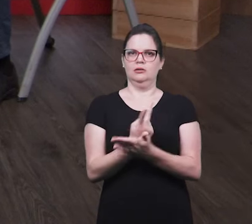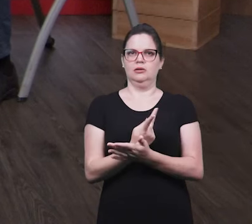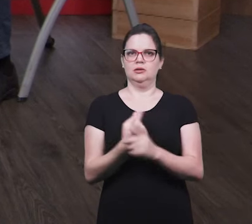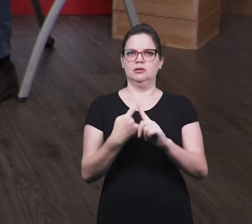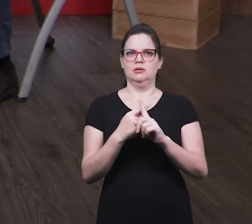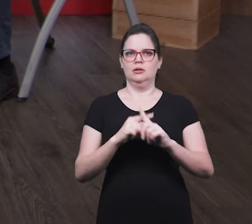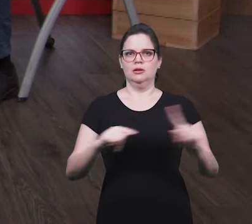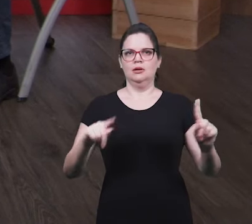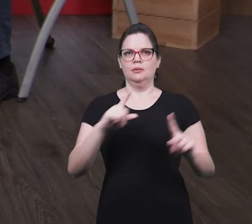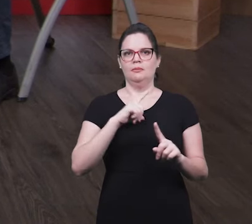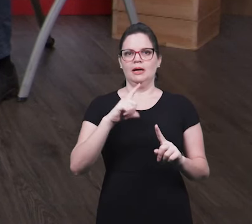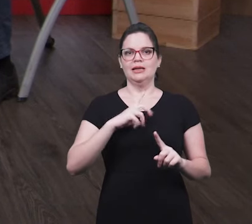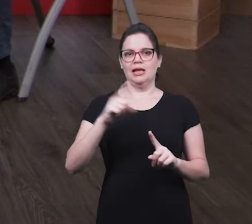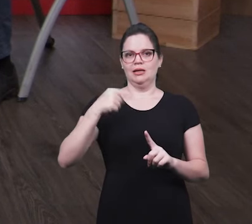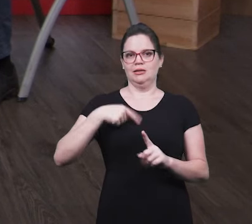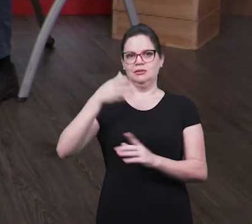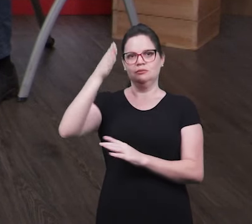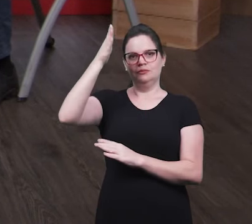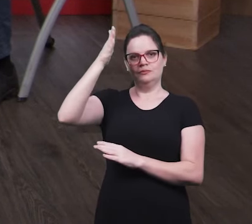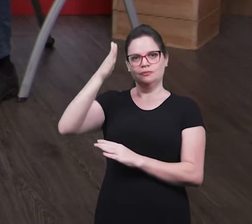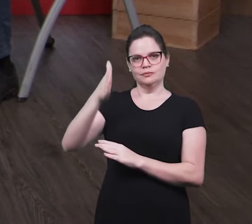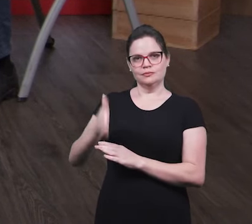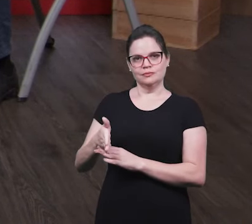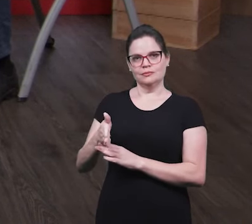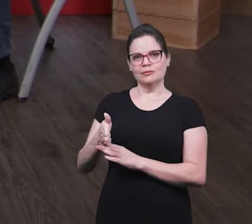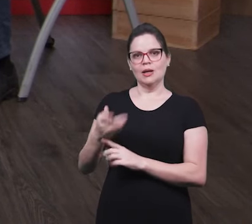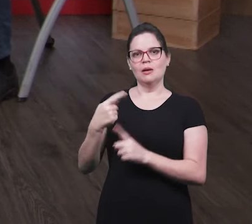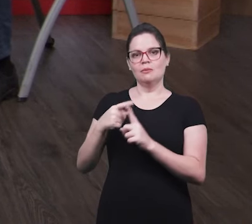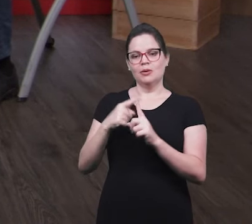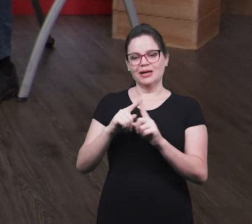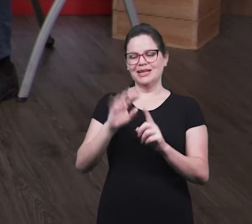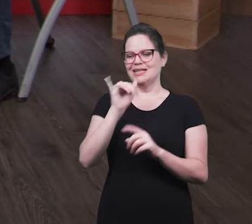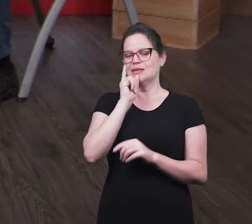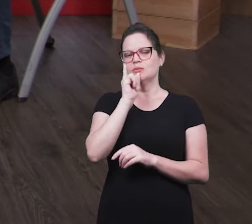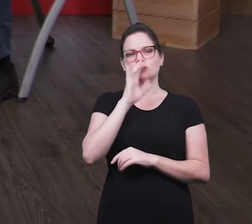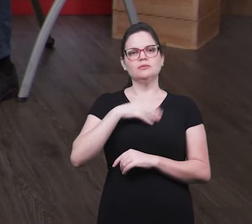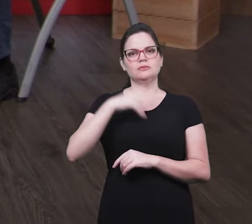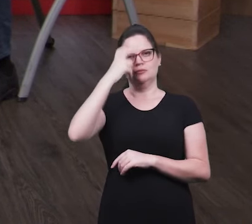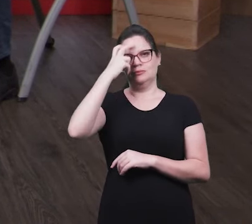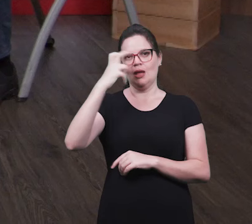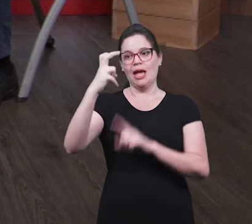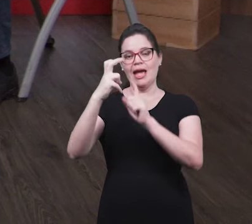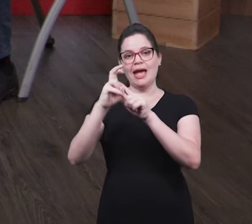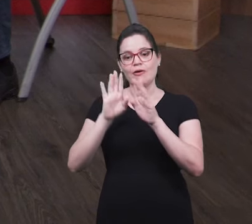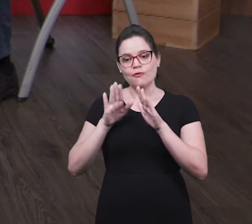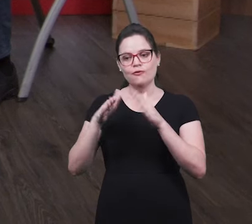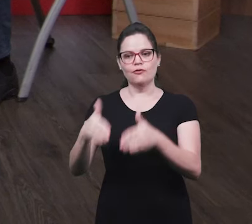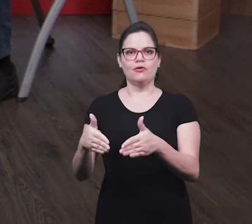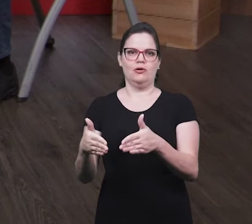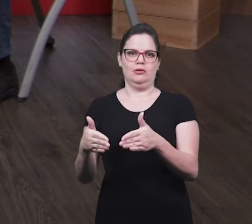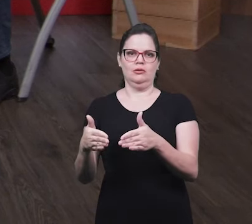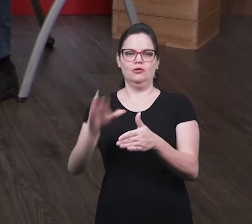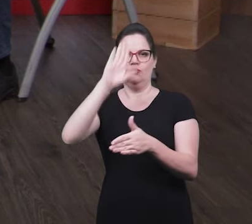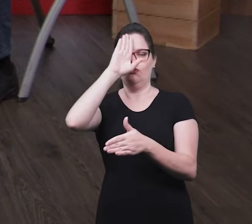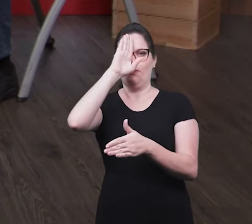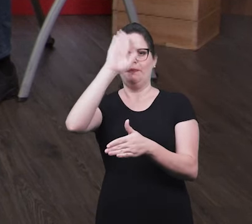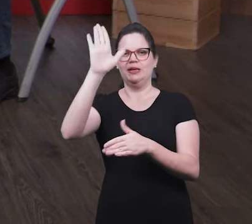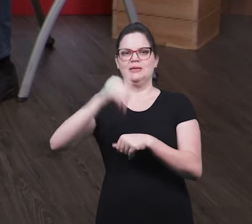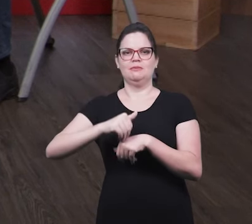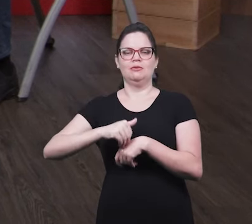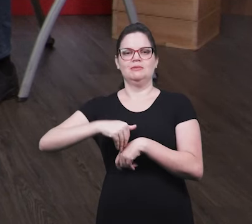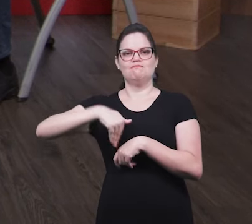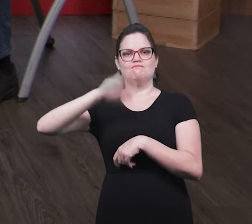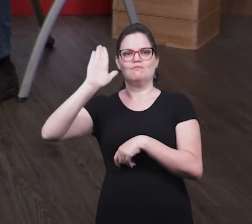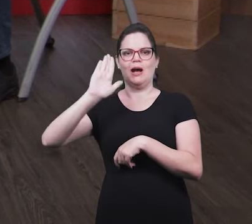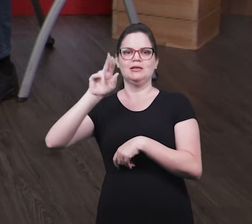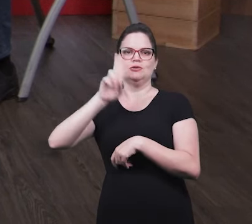esse destaque aqui na coluna vertical, porque foi uma ênfase devido a tudo que